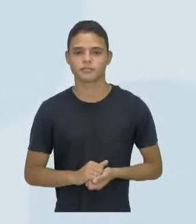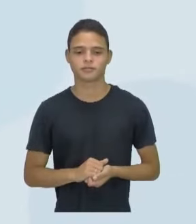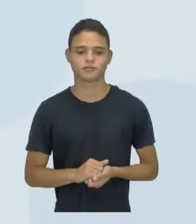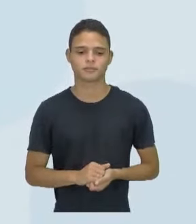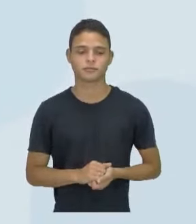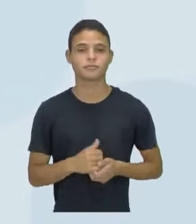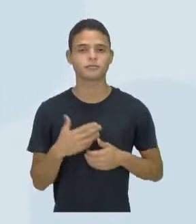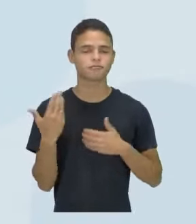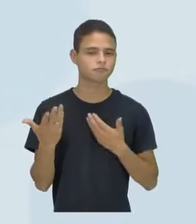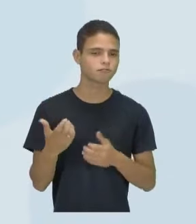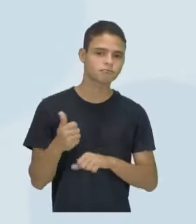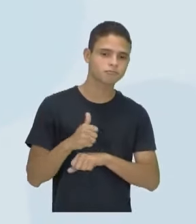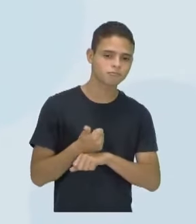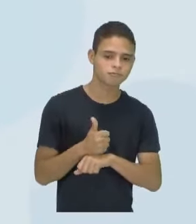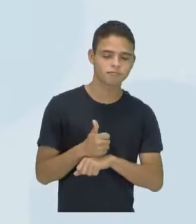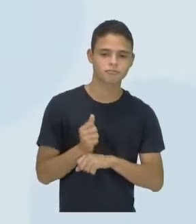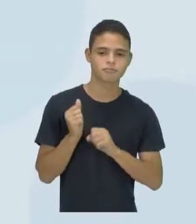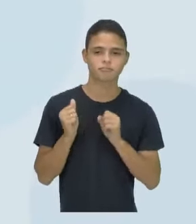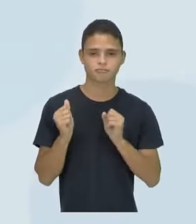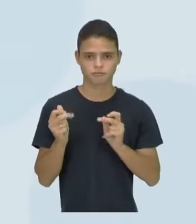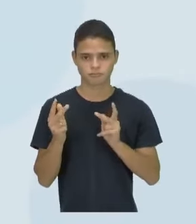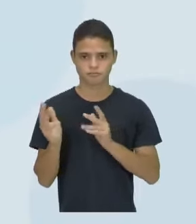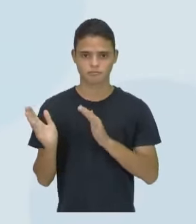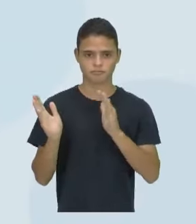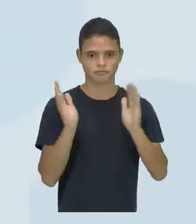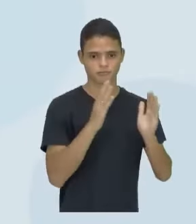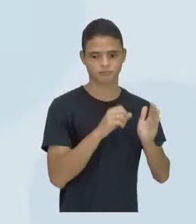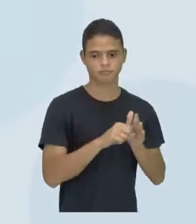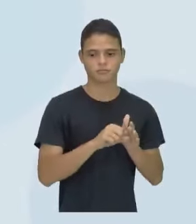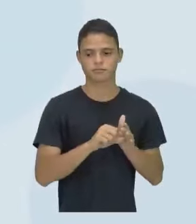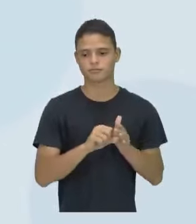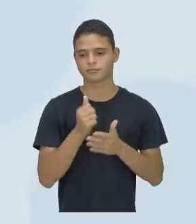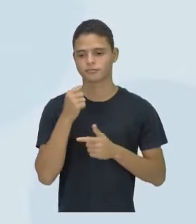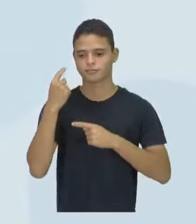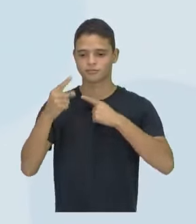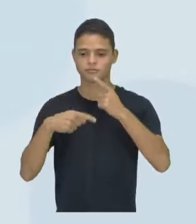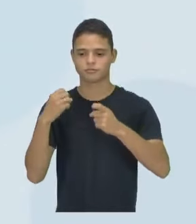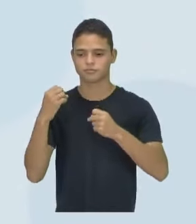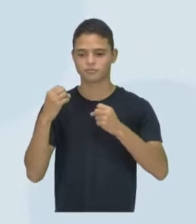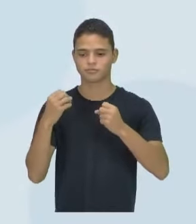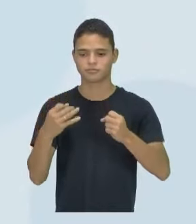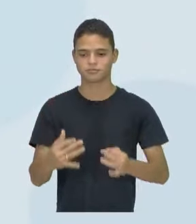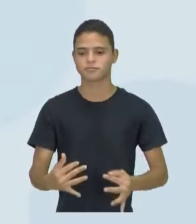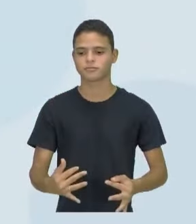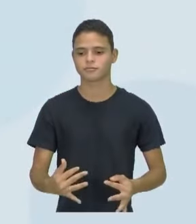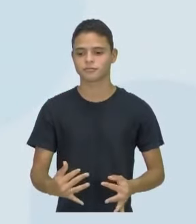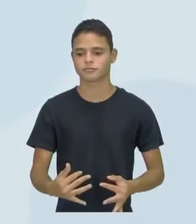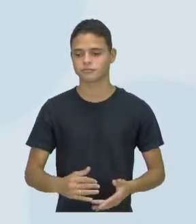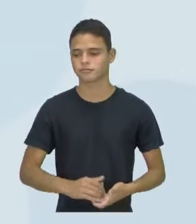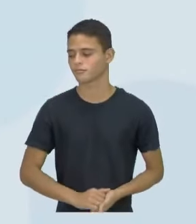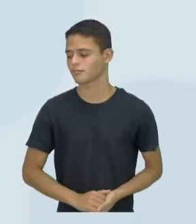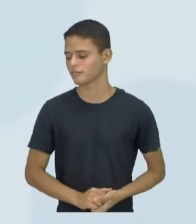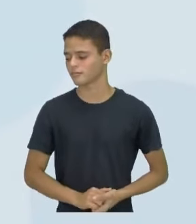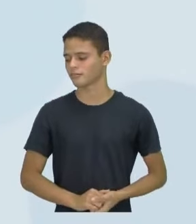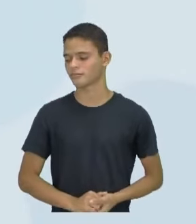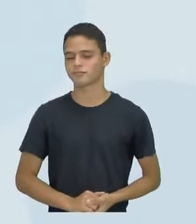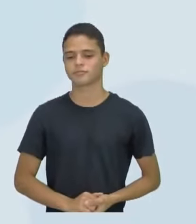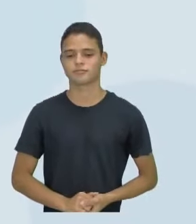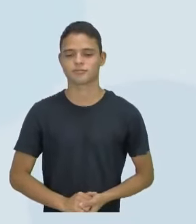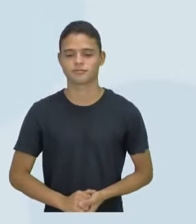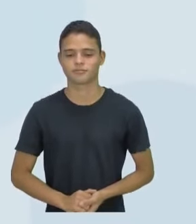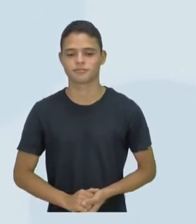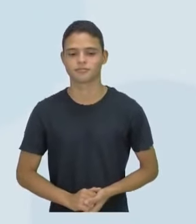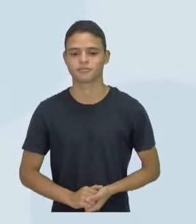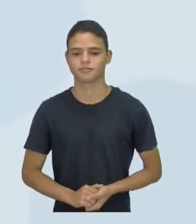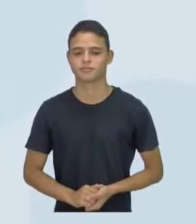qual é a profissão. Ok? Então, vamos passar para a primeira parte. Eu vou explicar direitinho para vocês o que é exatamente. Tá? Então, ó.